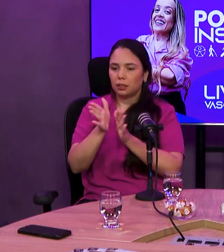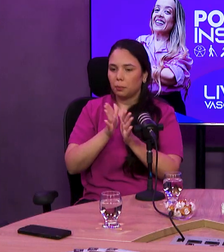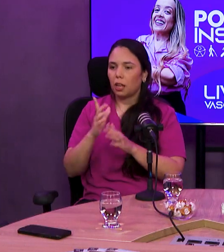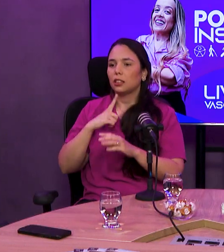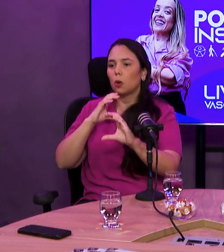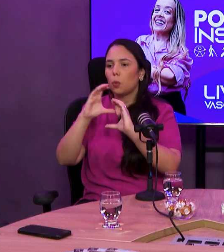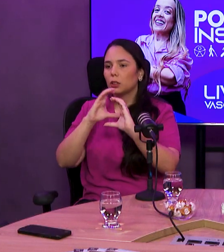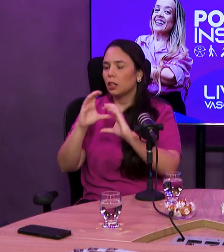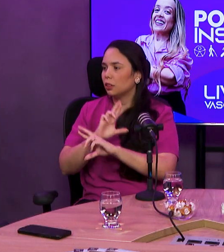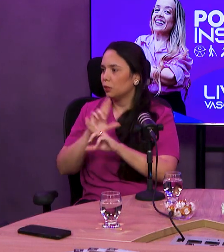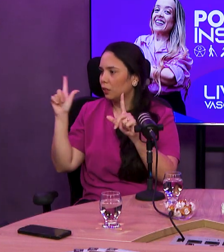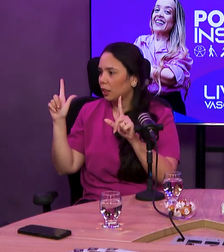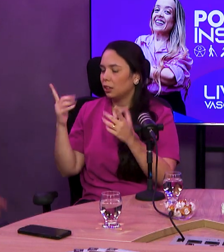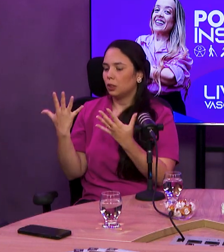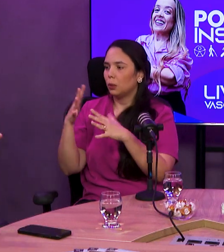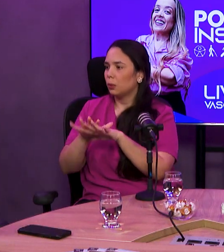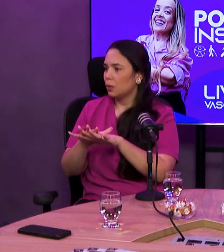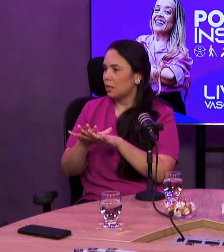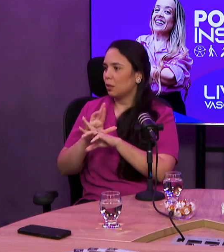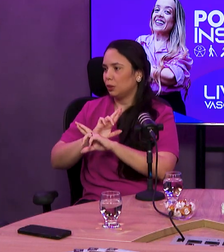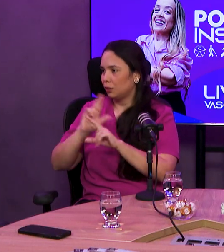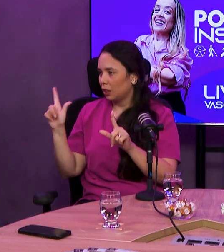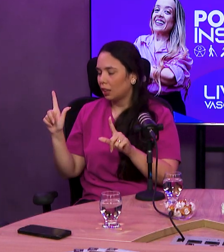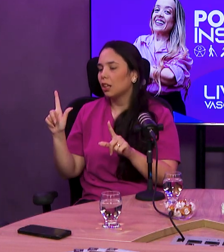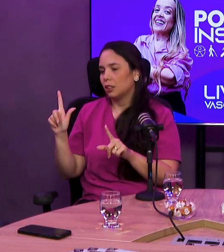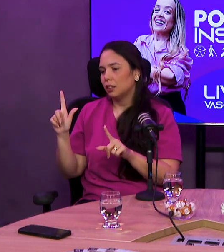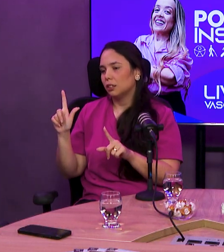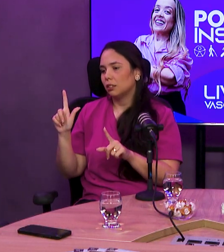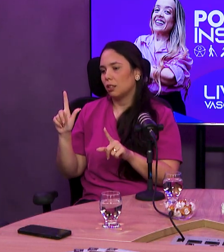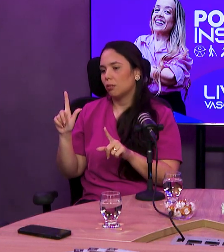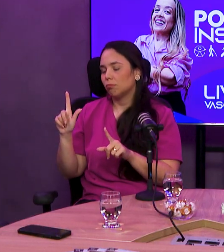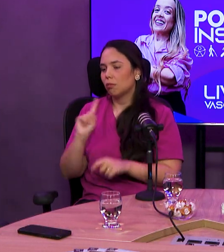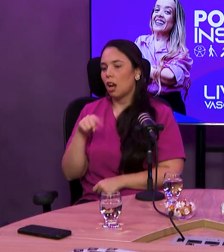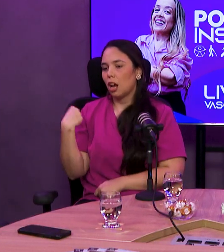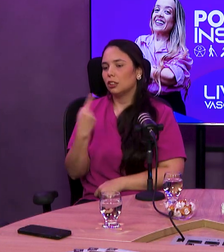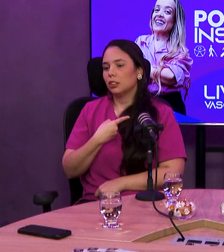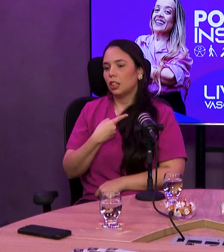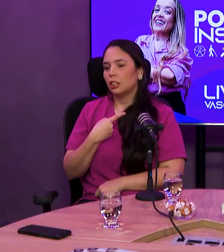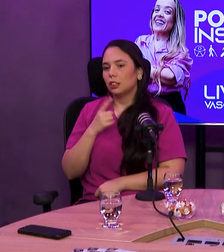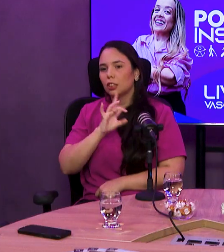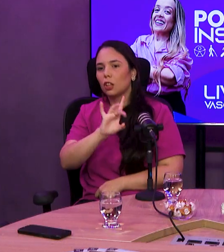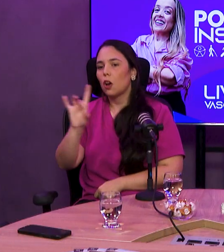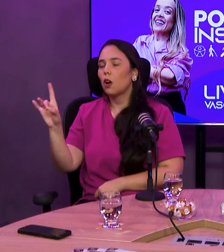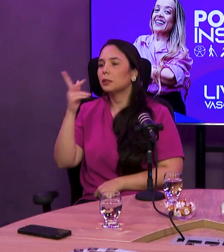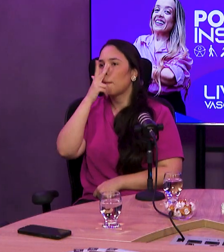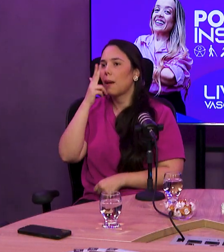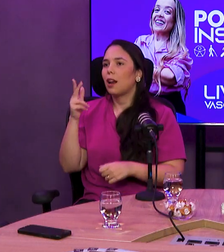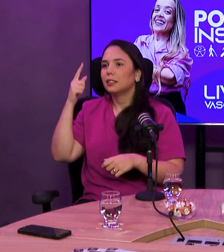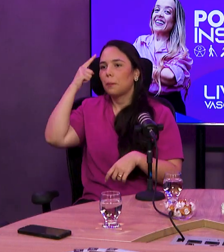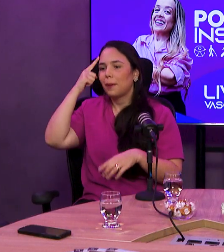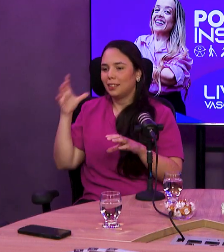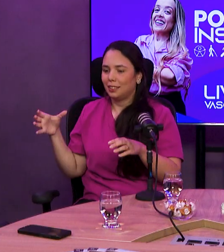tipo de inclusão. E a gente acaba colocando todos nós no mesmo buraco, que é a